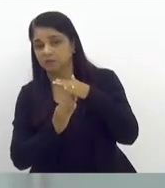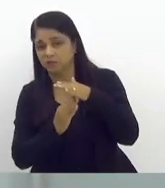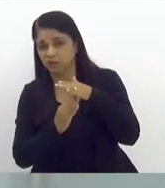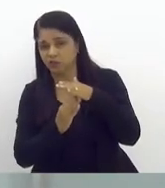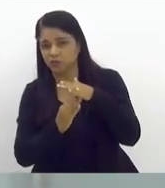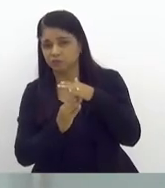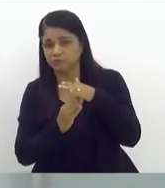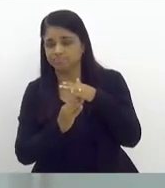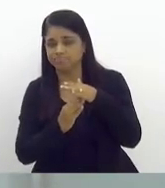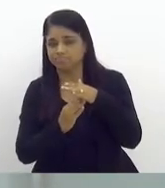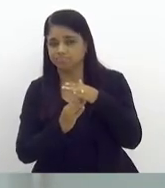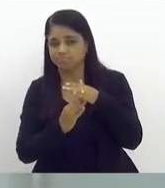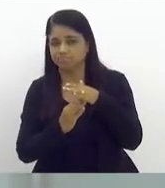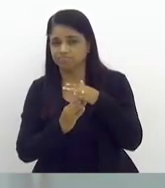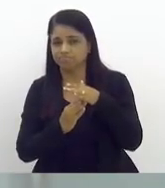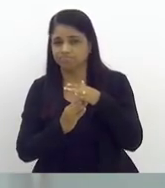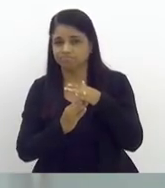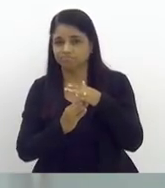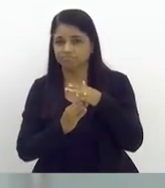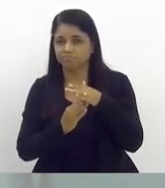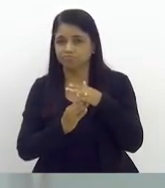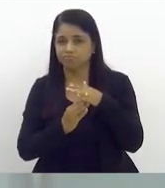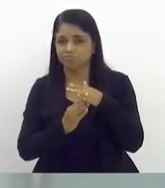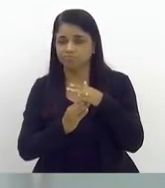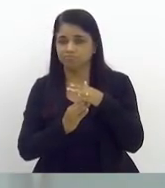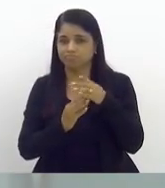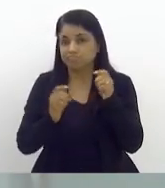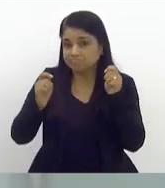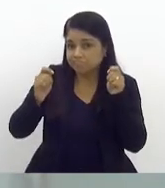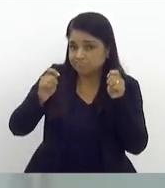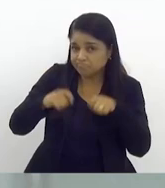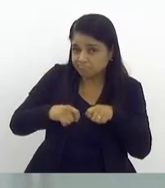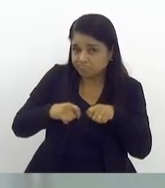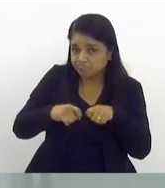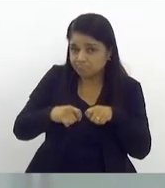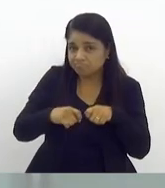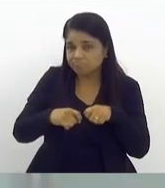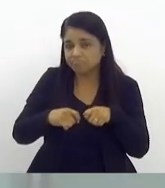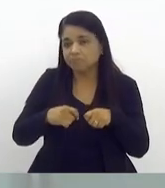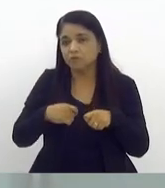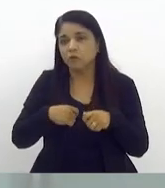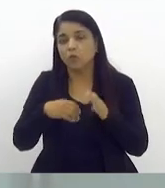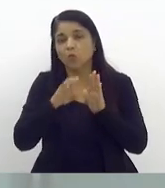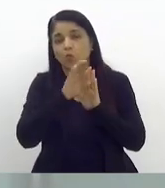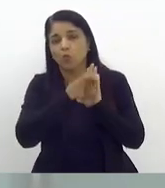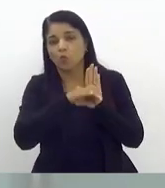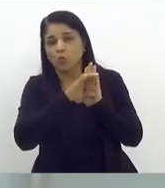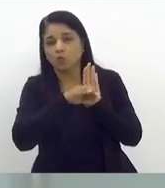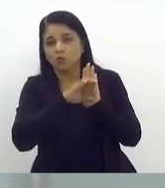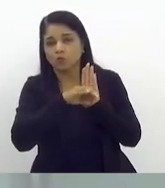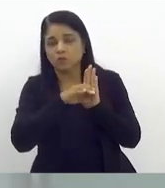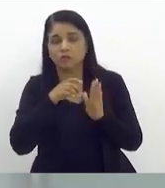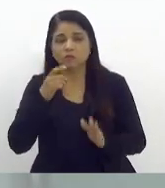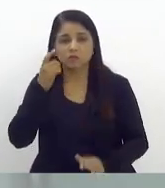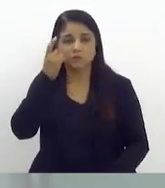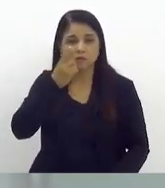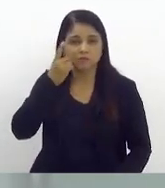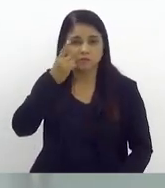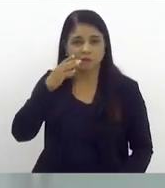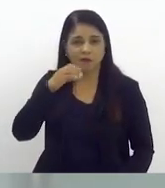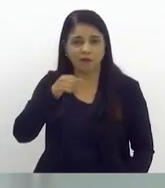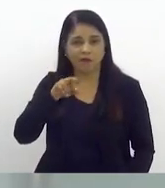mínimos e máximos há essa possibilidade. Porque eu acho o conceito do deputado do Carmen BNH